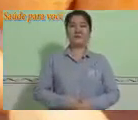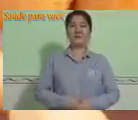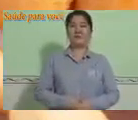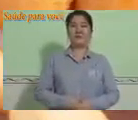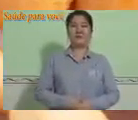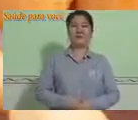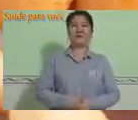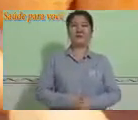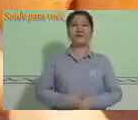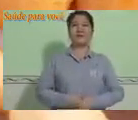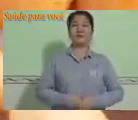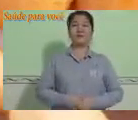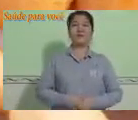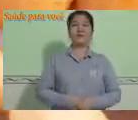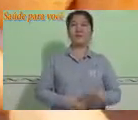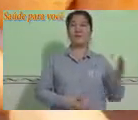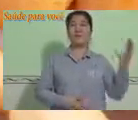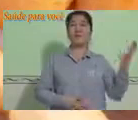doenças cardiovasculares.